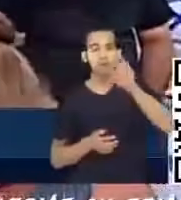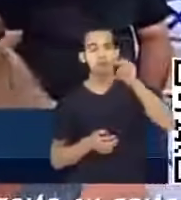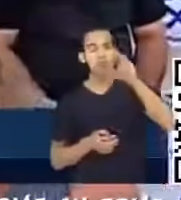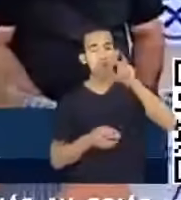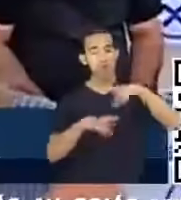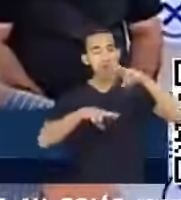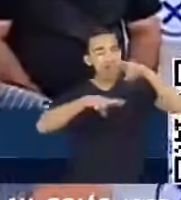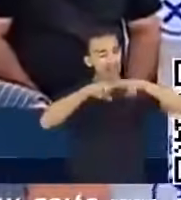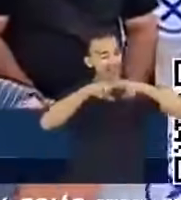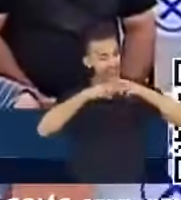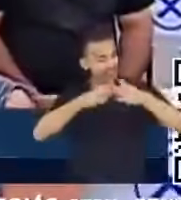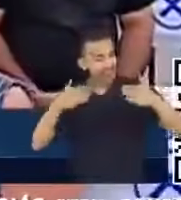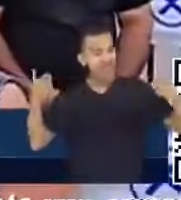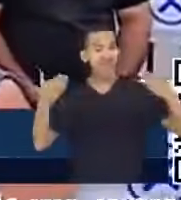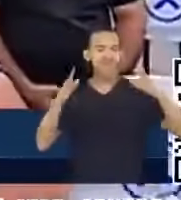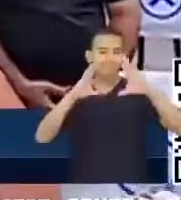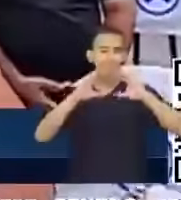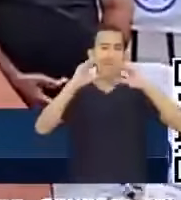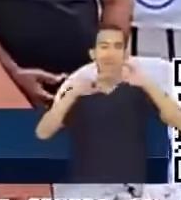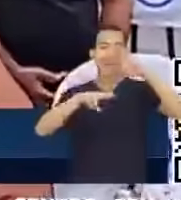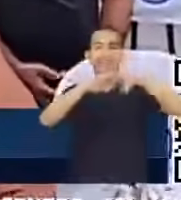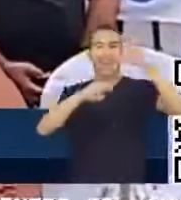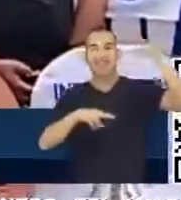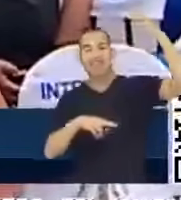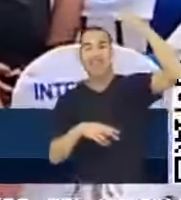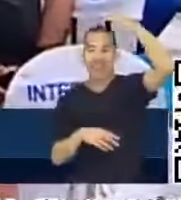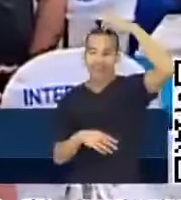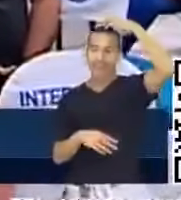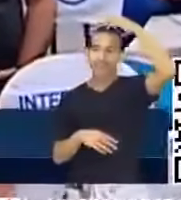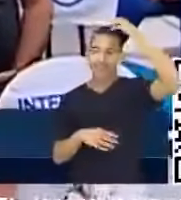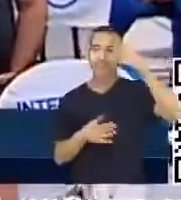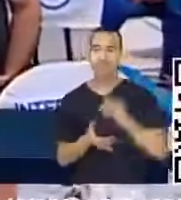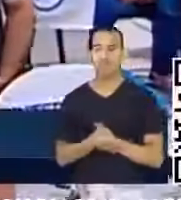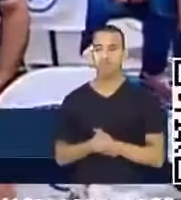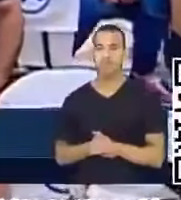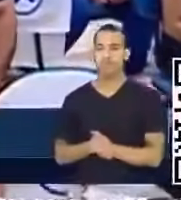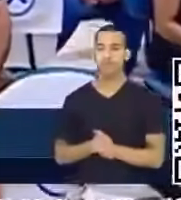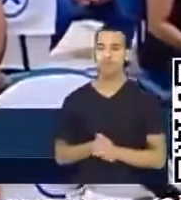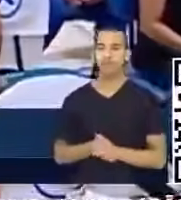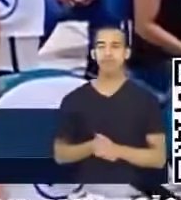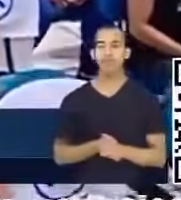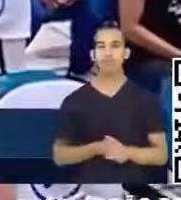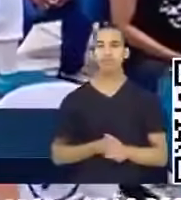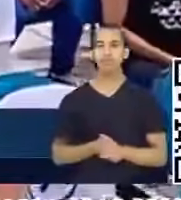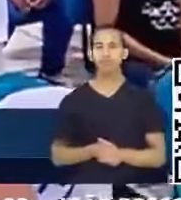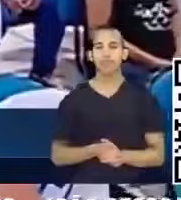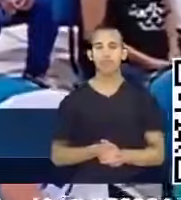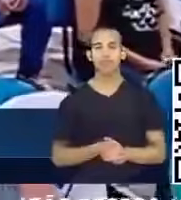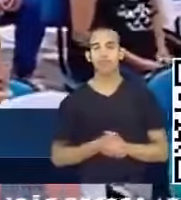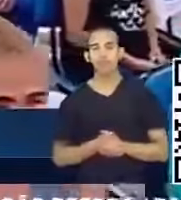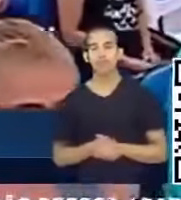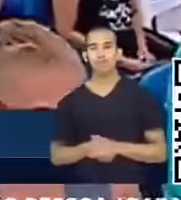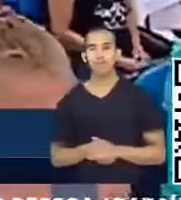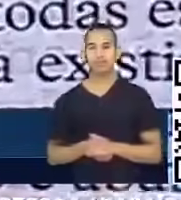cadeira grande é isso cadeira de rei tá dizendo de rei eu e